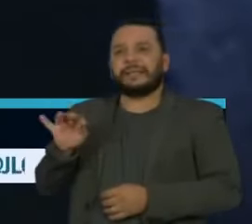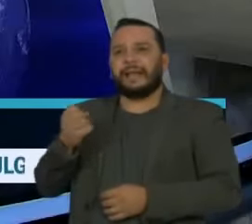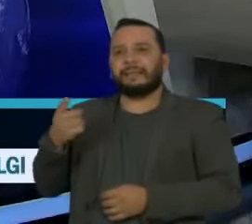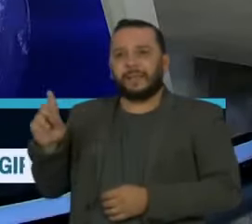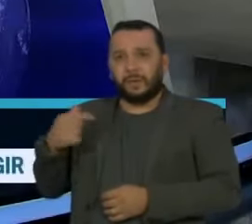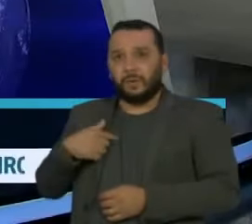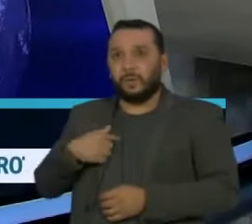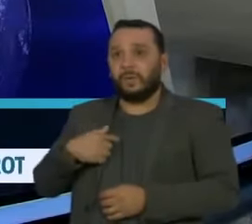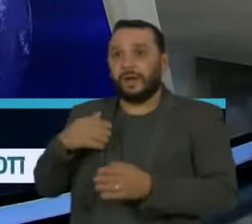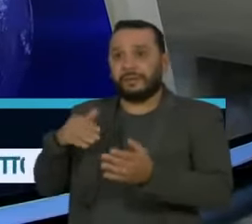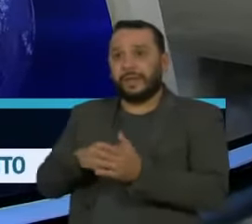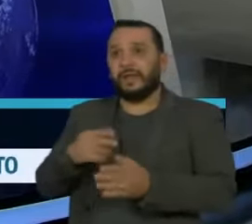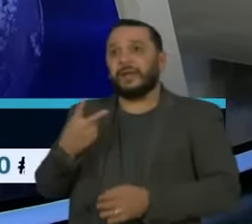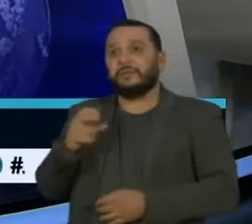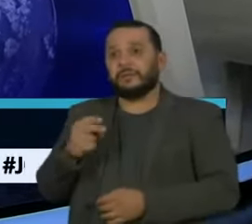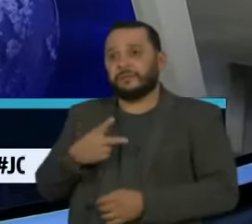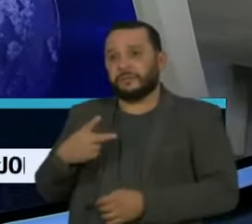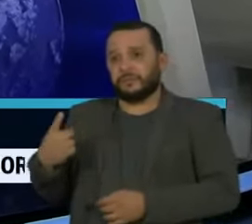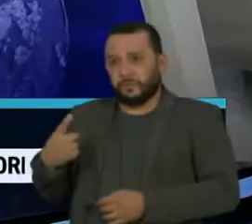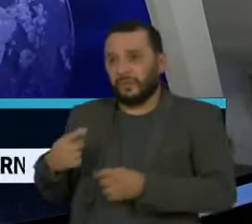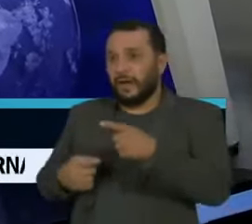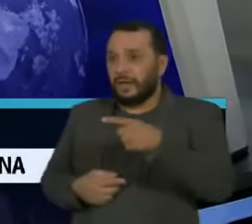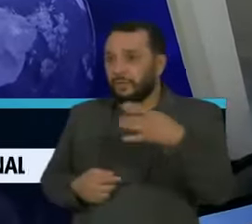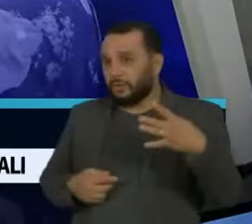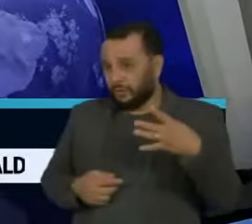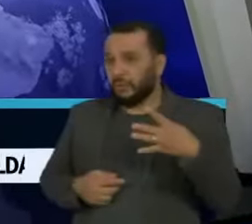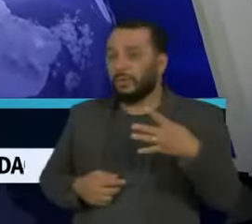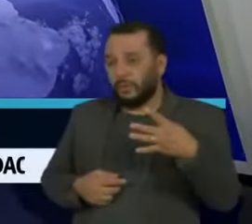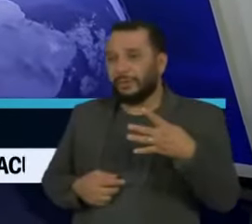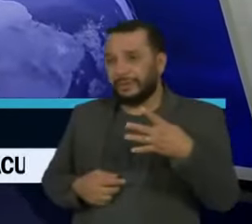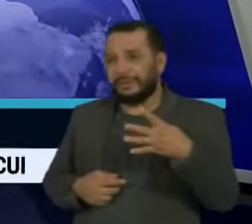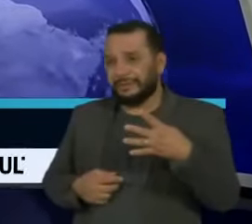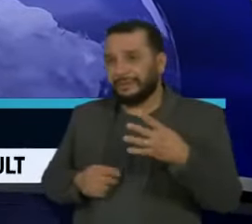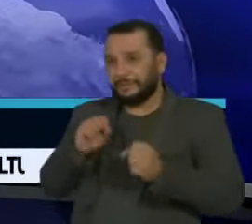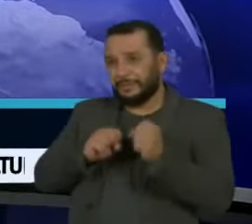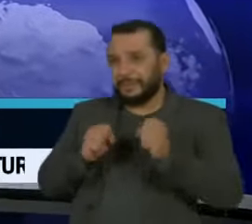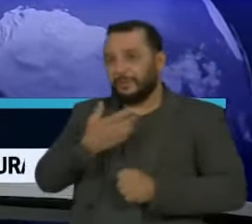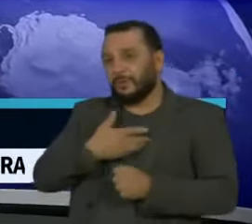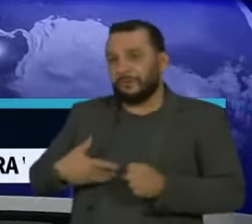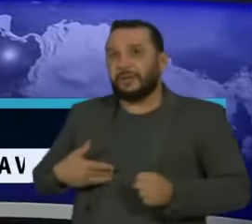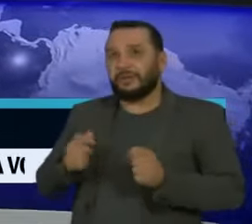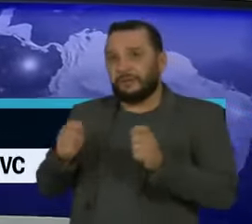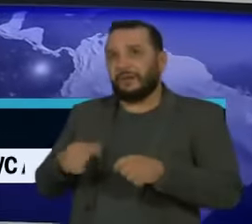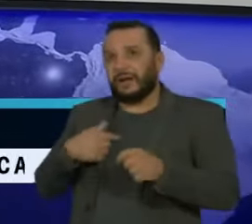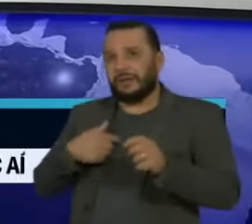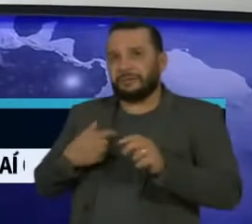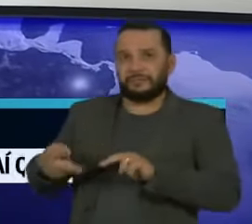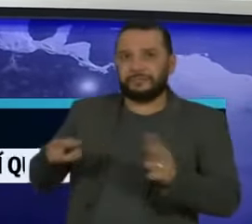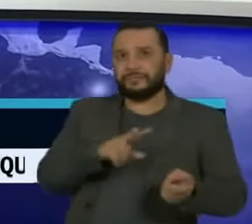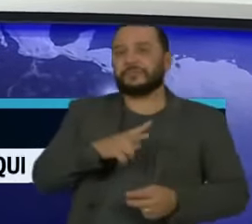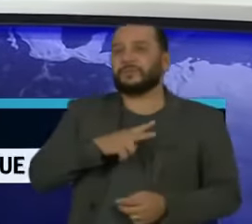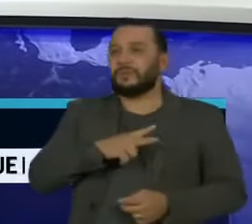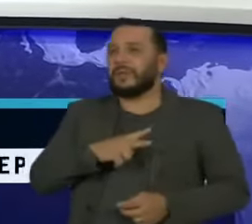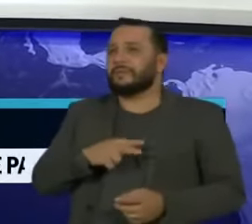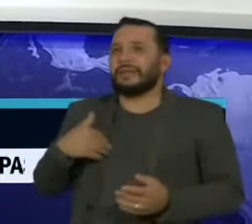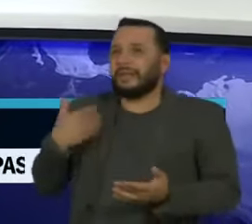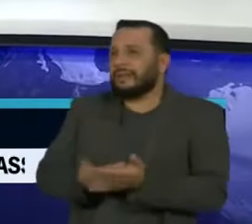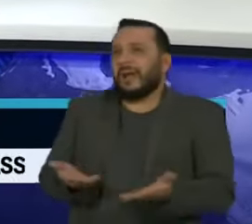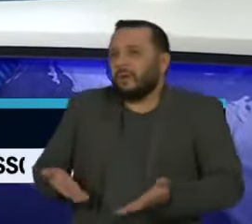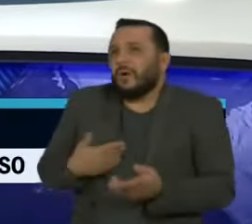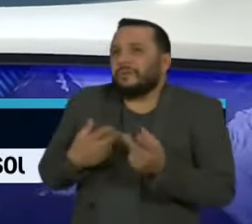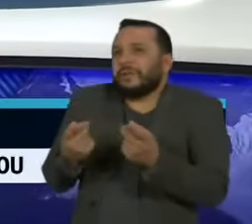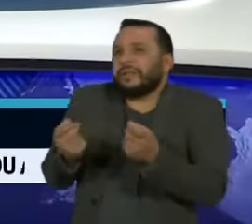estatais serão privatizadas. Se o governo Bolsonaro não vendeu nenhuma estatal até agora, por que vai mudar? Por que isso vai acontecer